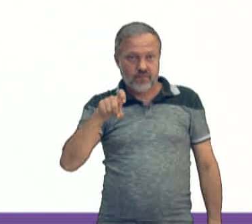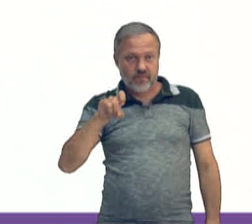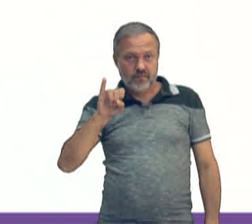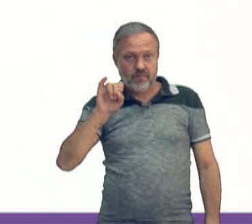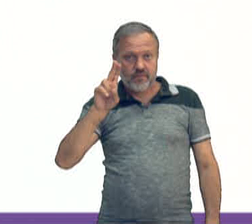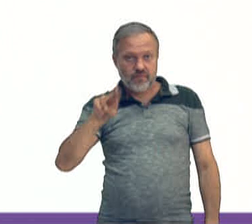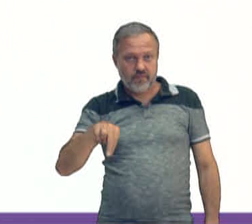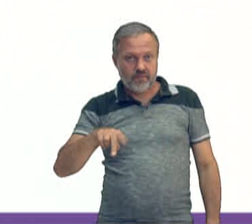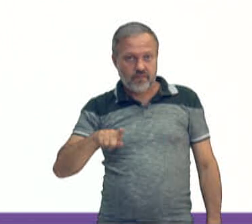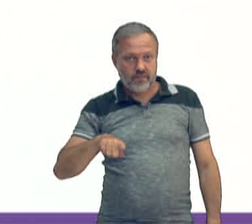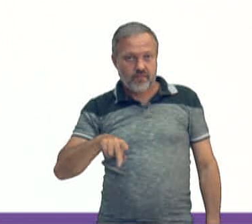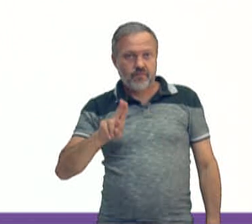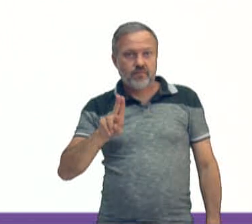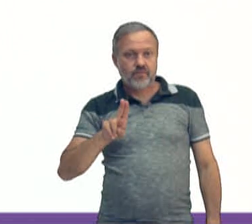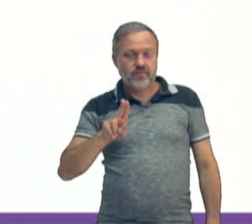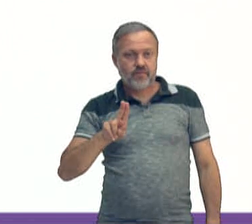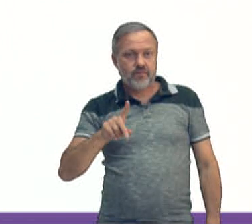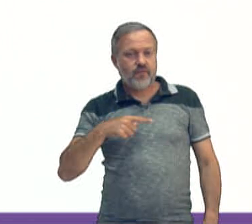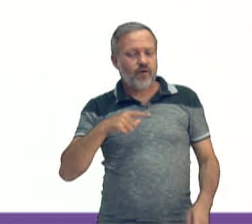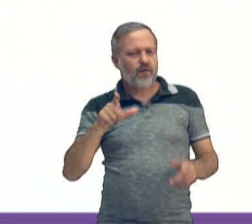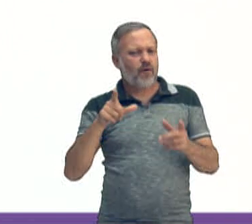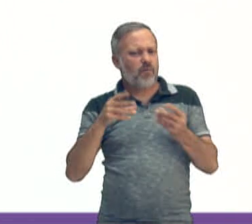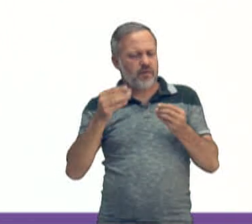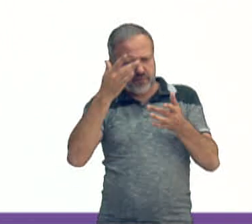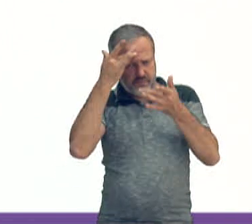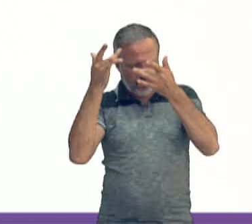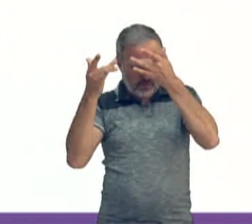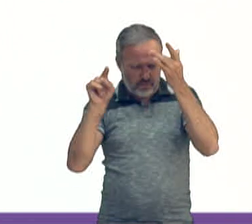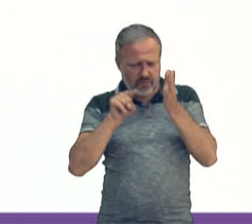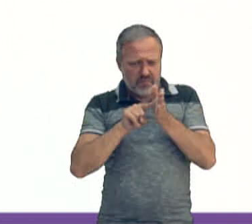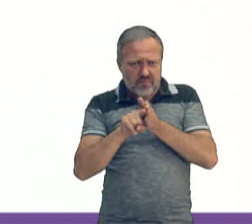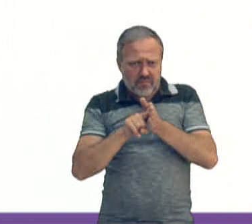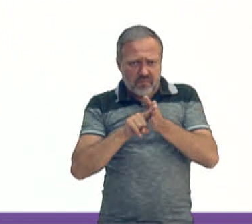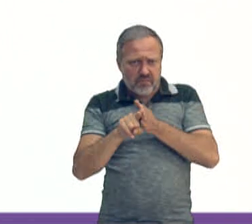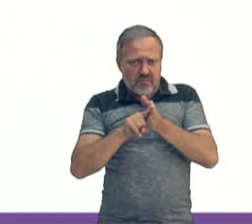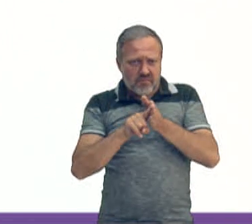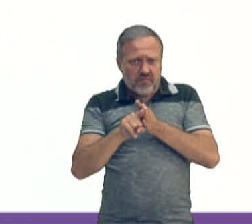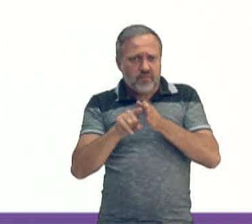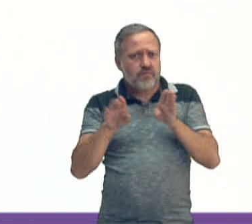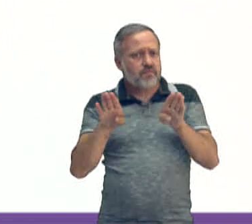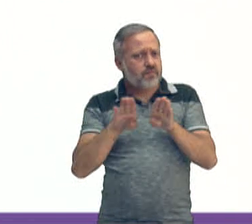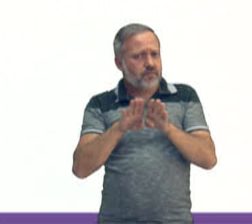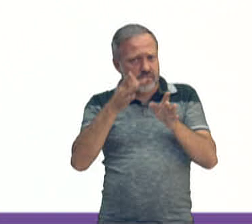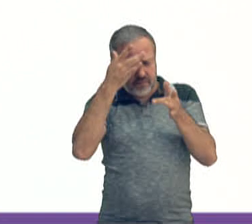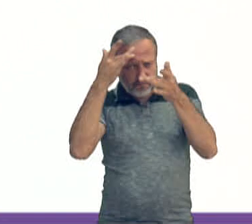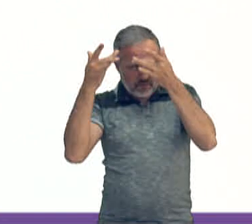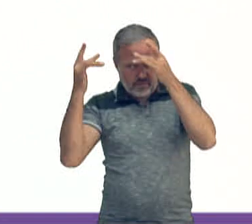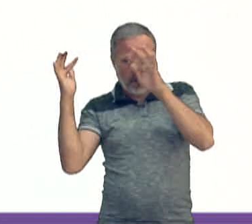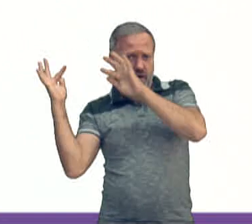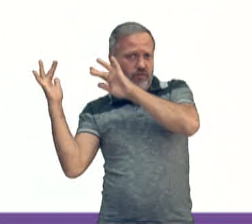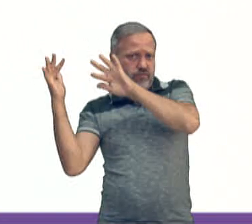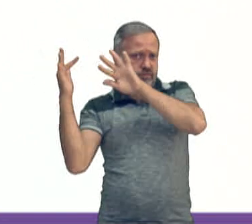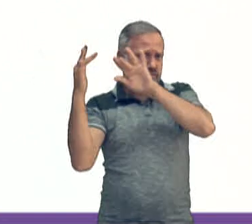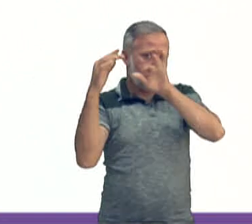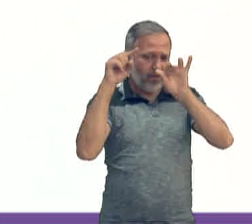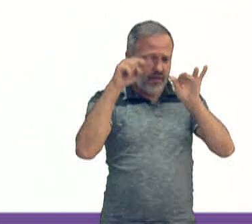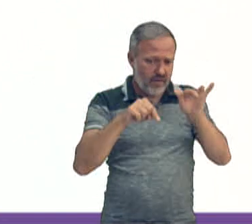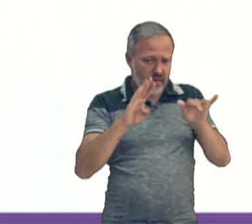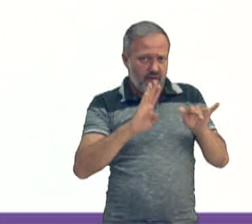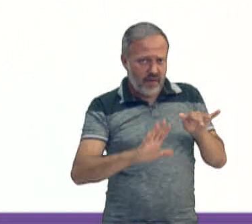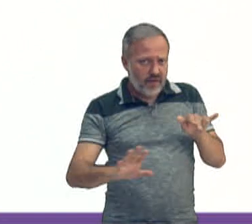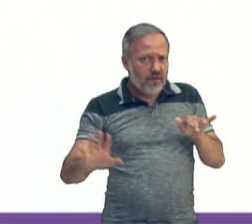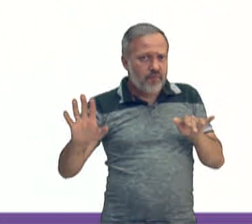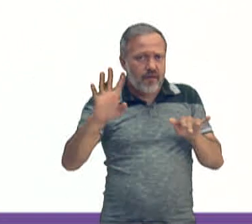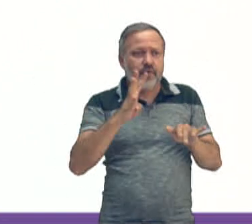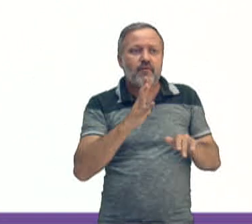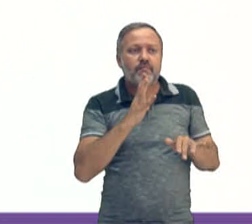mundialmente conhecida, estudada por pesquisadores do mundo todo e turistas que vêm acompanhar o toré. O objetivo do toré